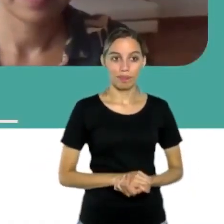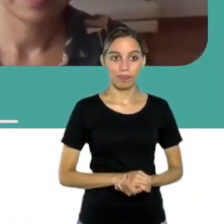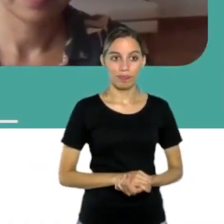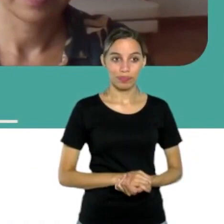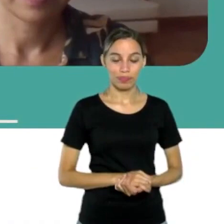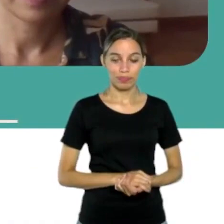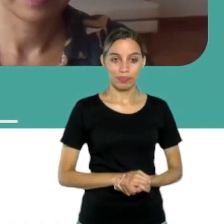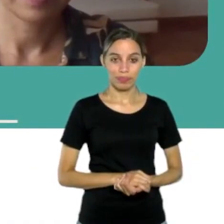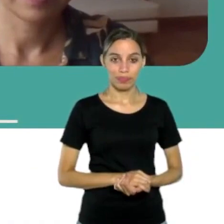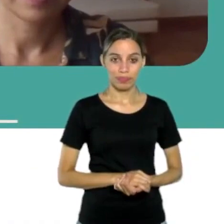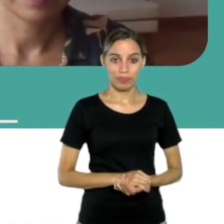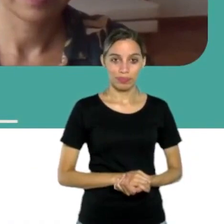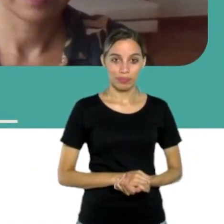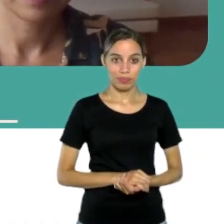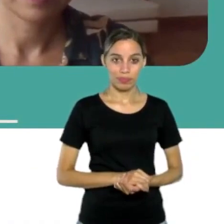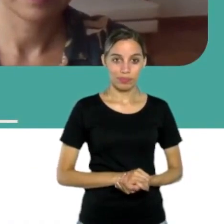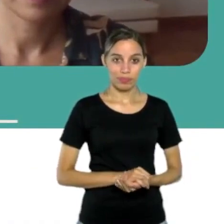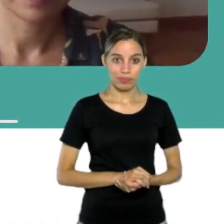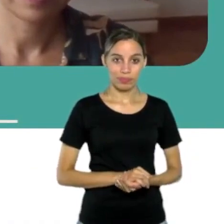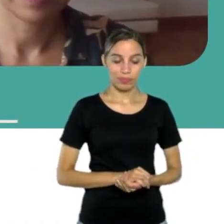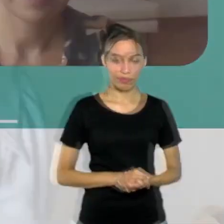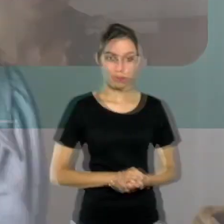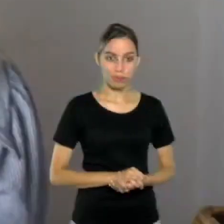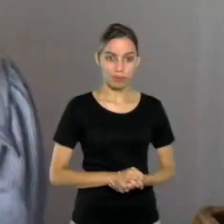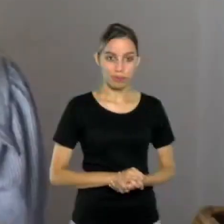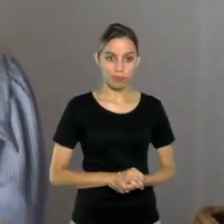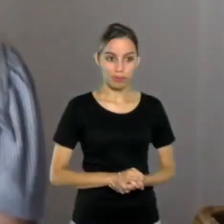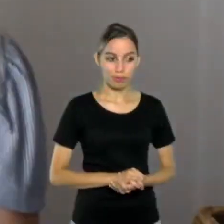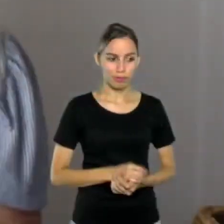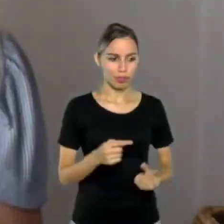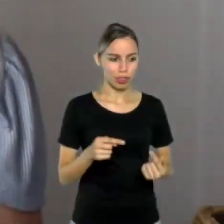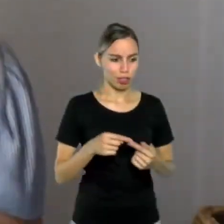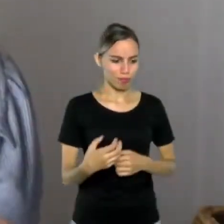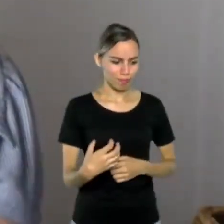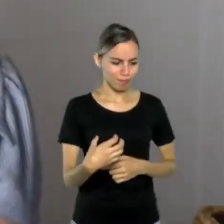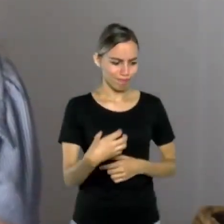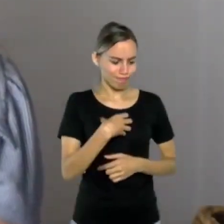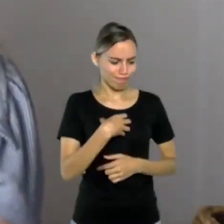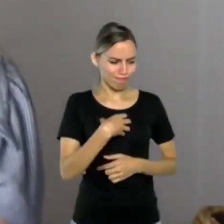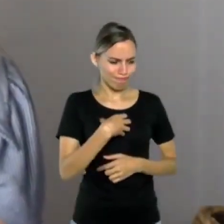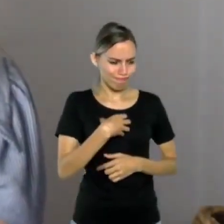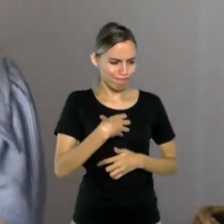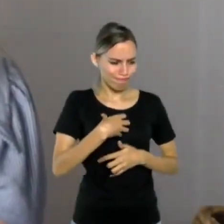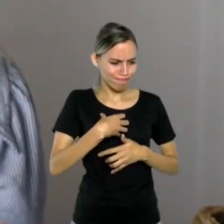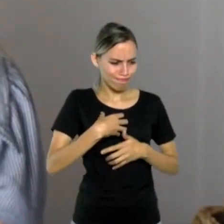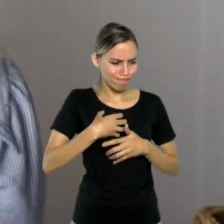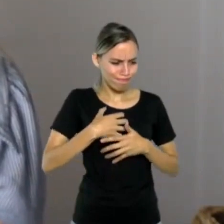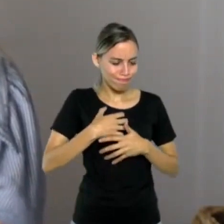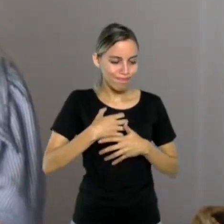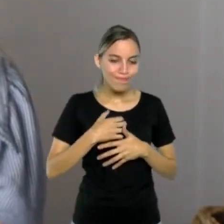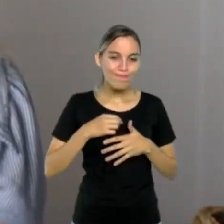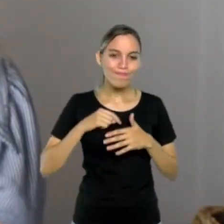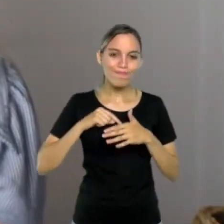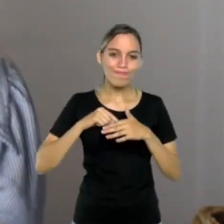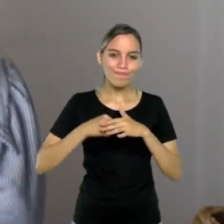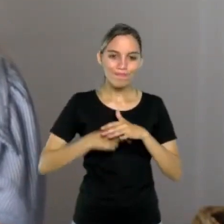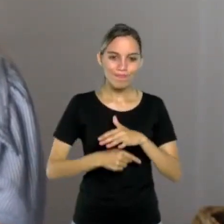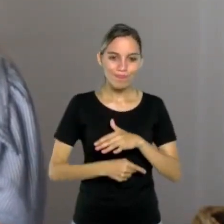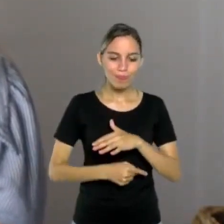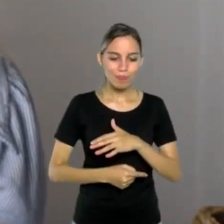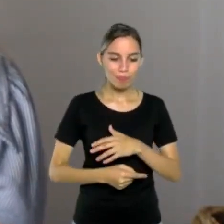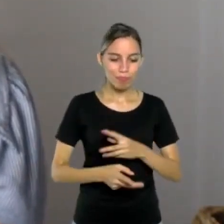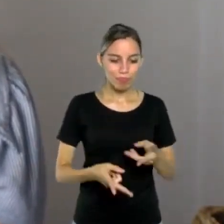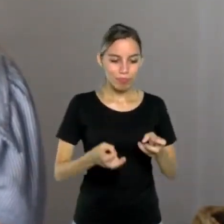ele toca tão fundo, né? Traz esse aconchego mesmo, né? Dessa